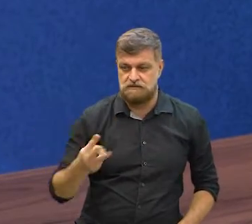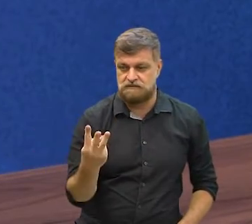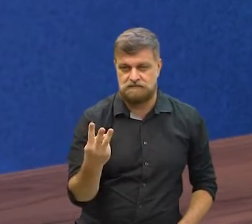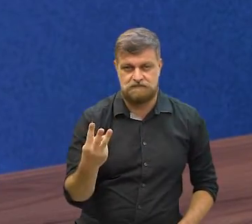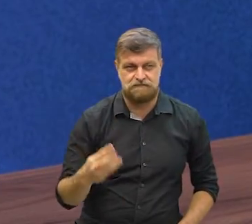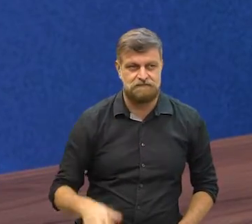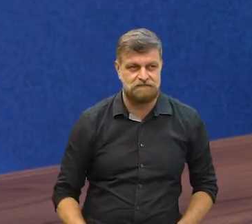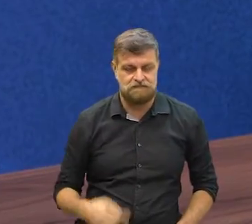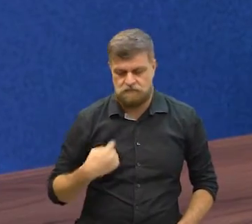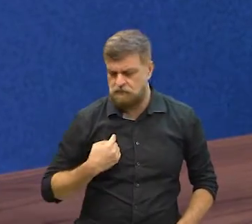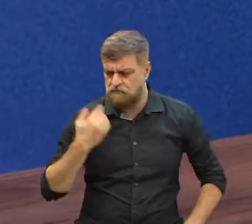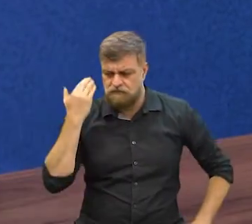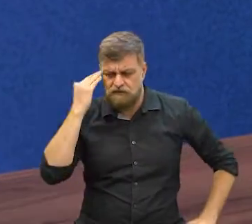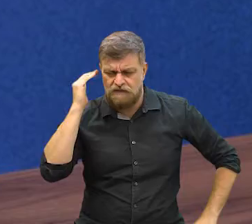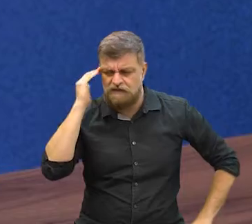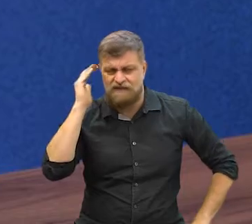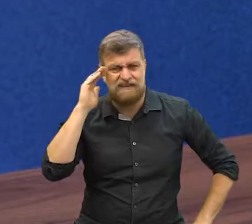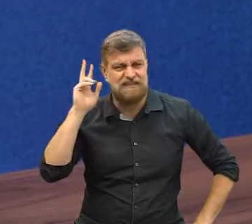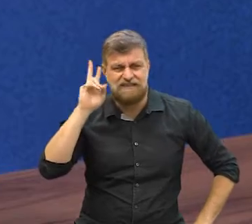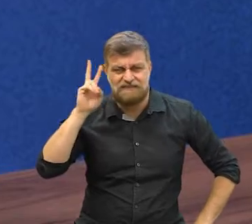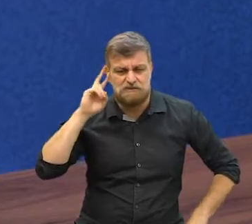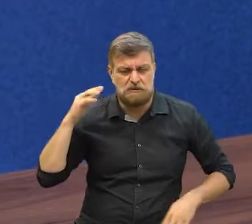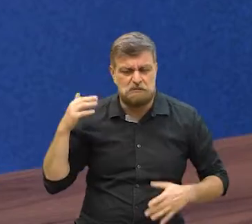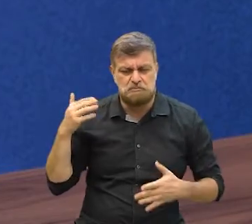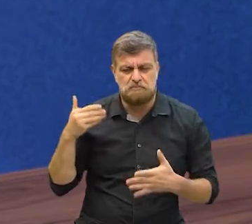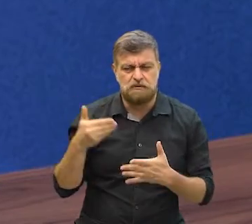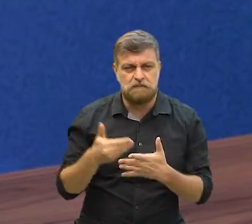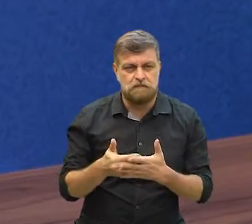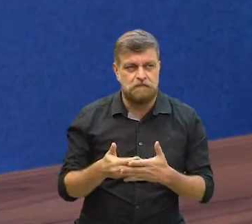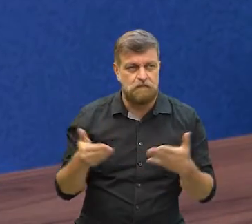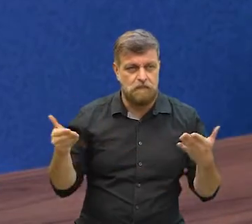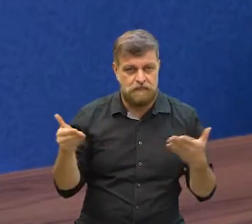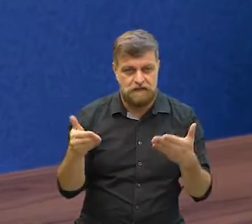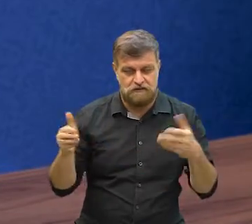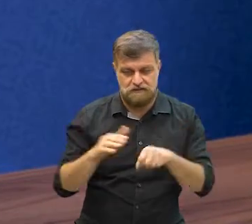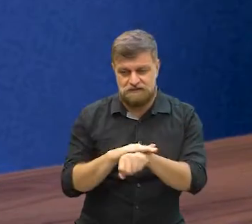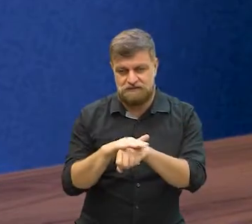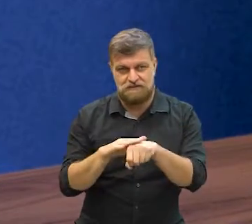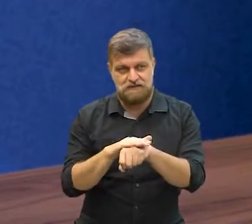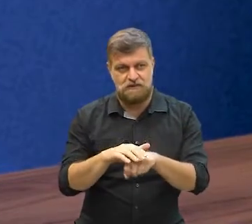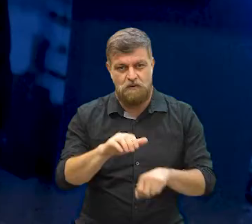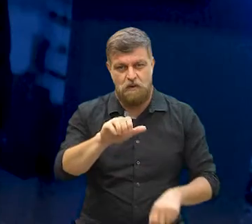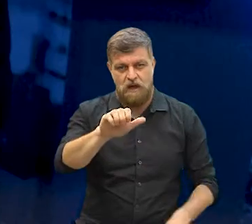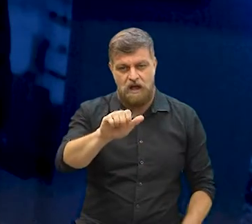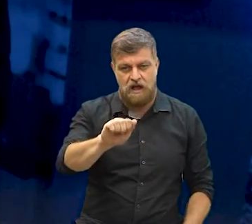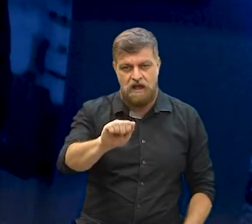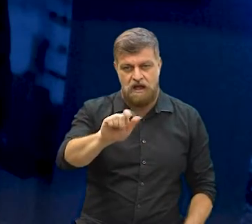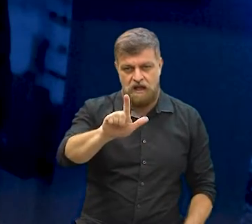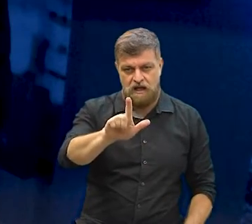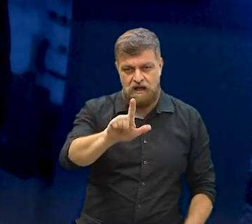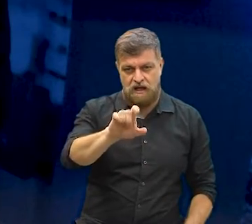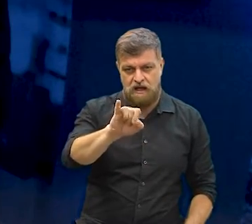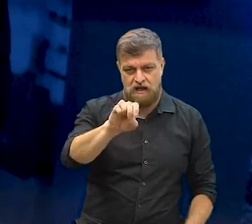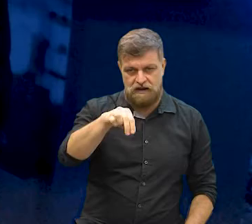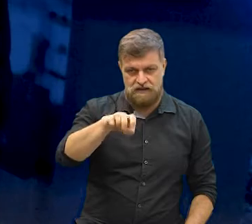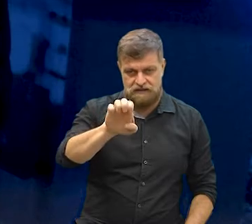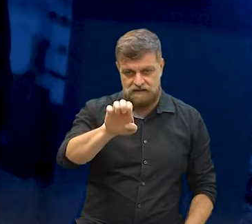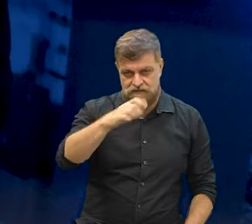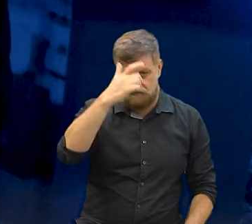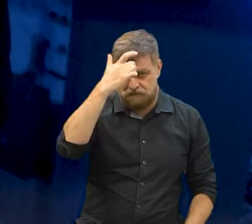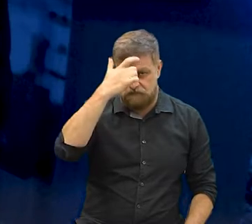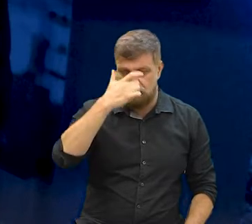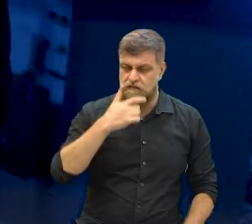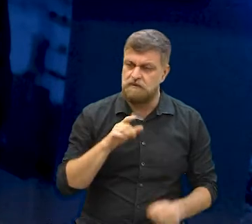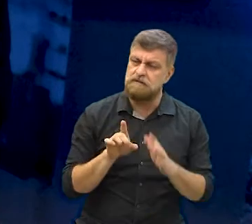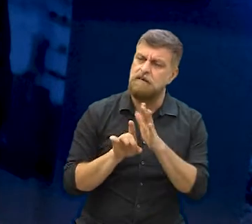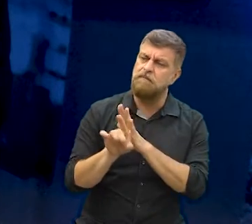R$ 32 milhões. E nós vamos entender o que é essa história com a Aline, que hoje participa do Ser Empreendedor. Seja bem-vinda, Aline, e eu